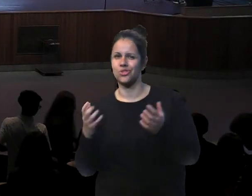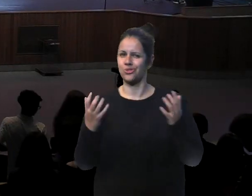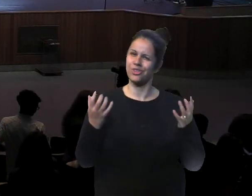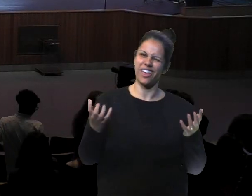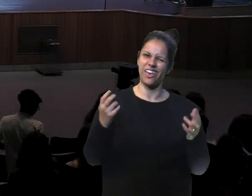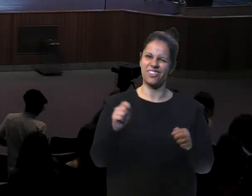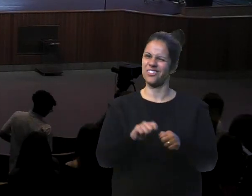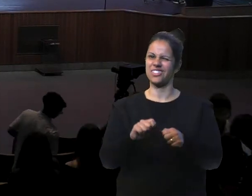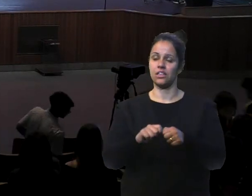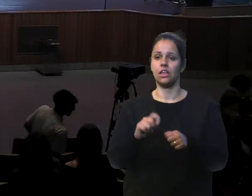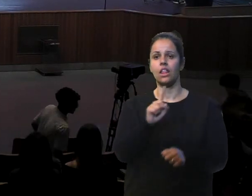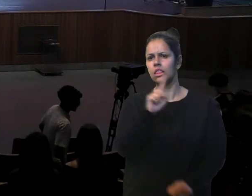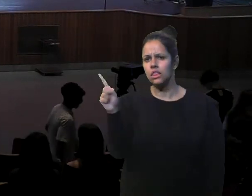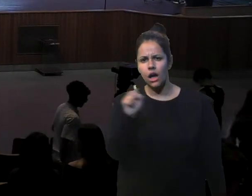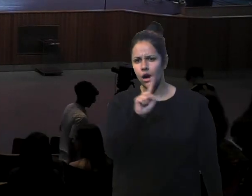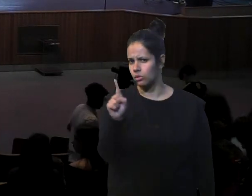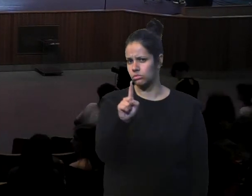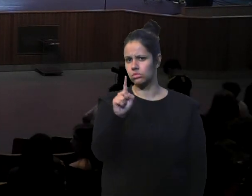você.